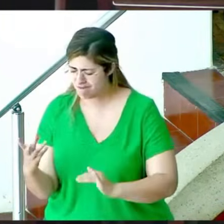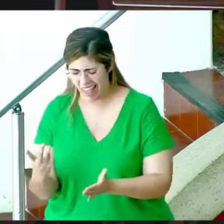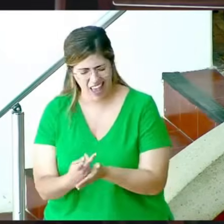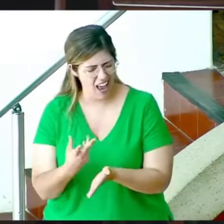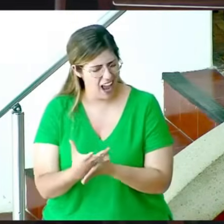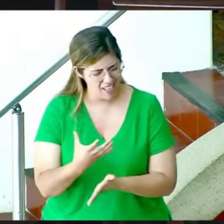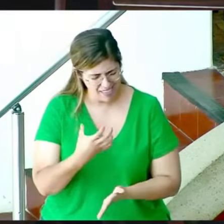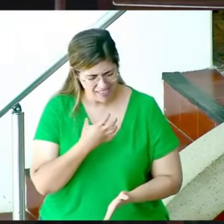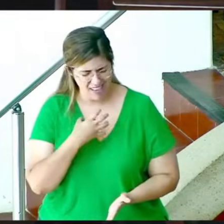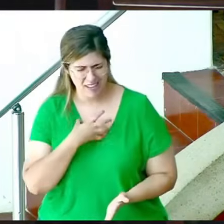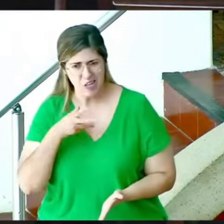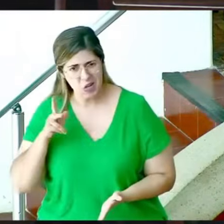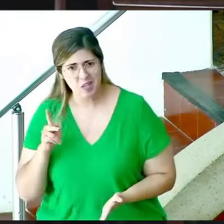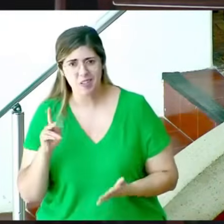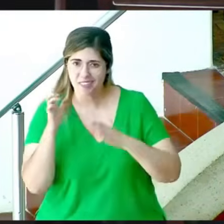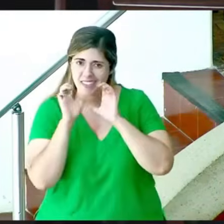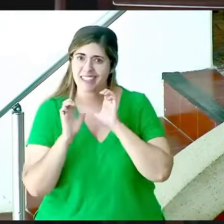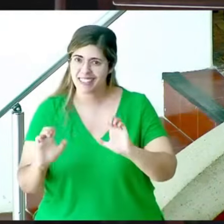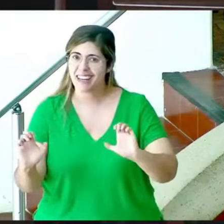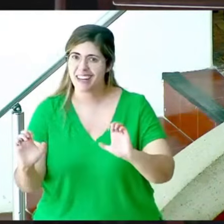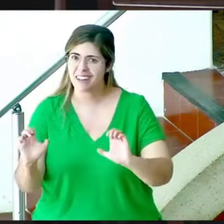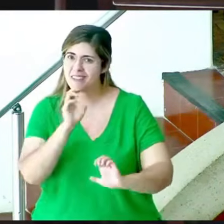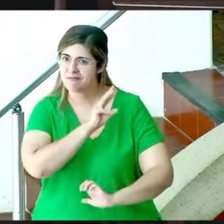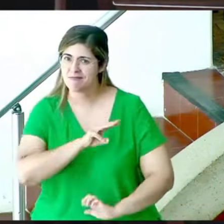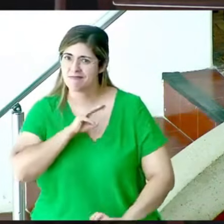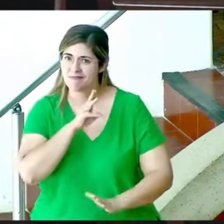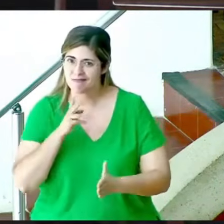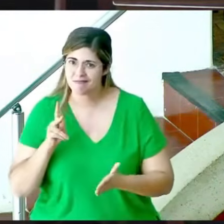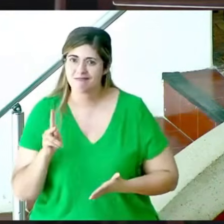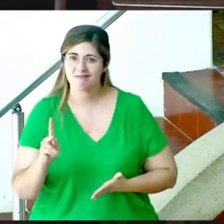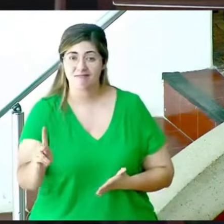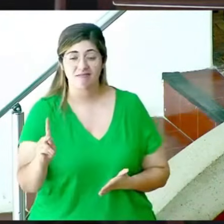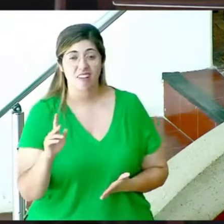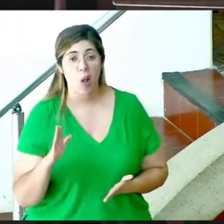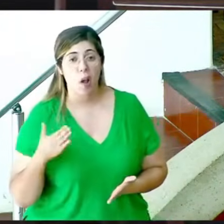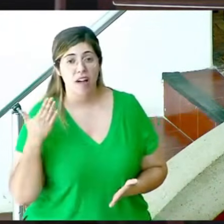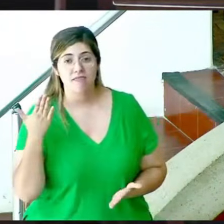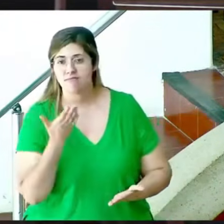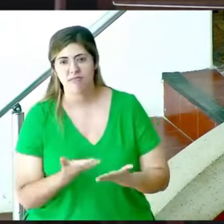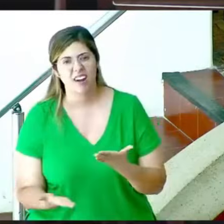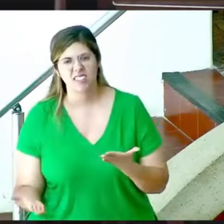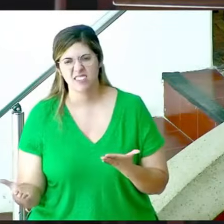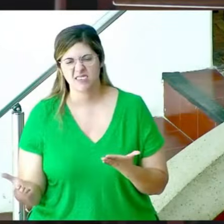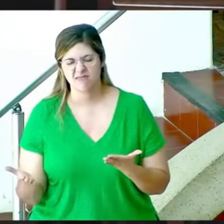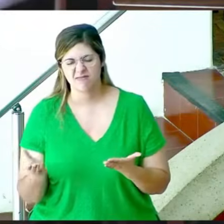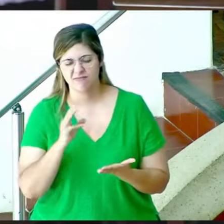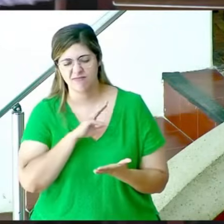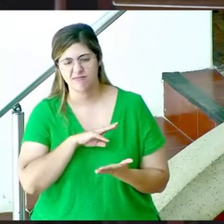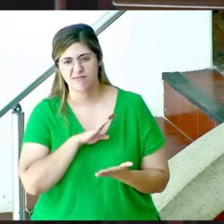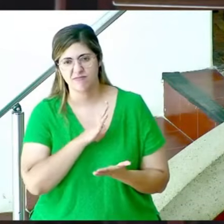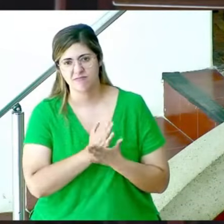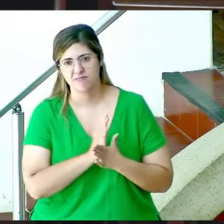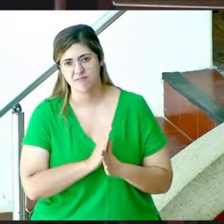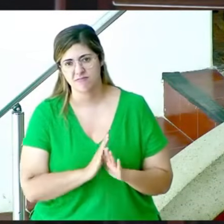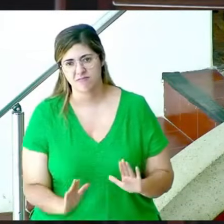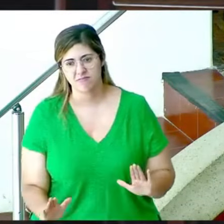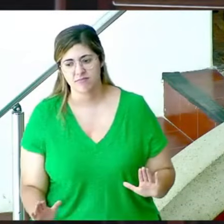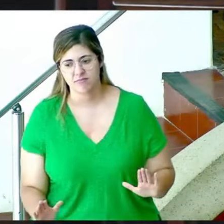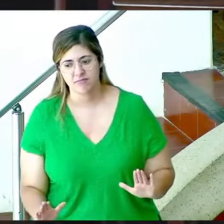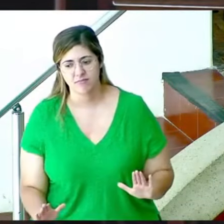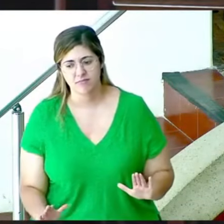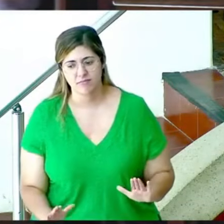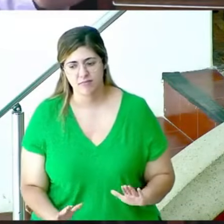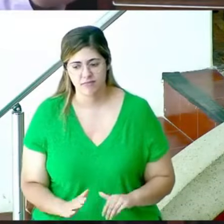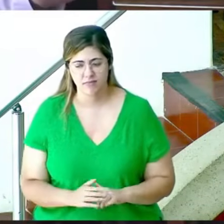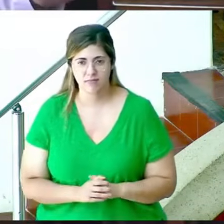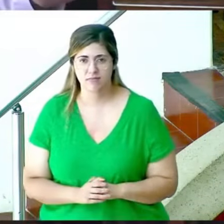continuamos fazendo evangelização, continuamos fazendo missão. No dia que a gente perde a capacidade de se indignar, a gente já não faz mais evangelização, a gente já